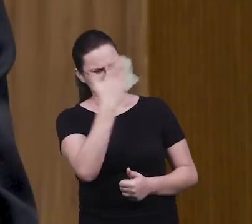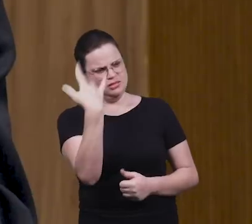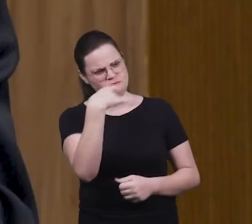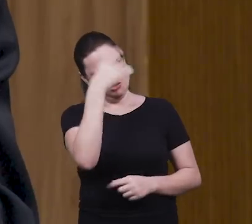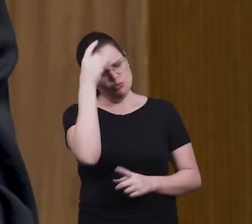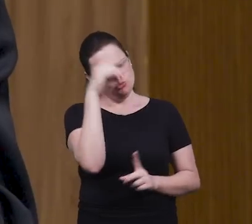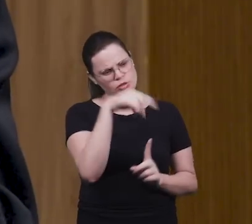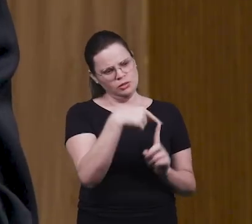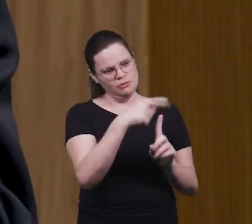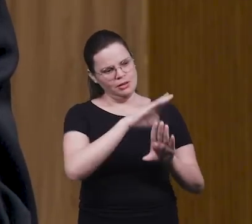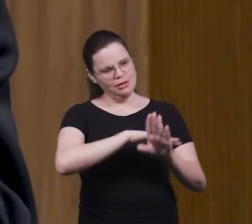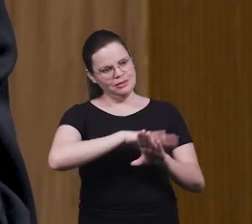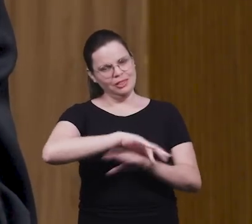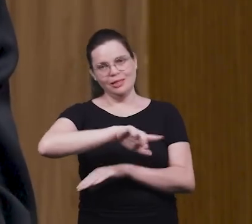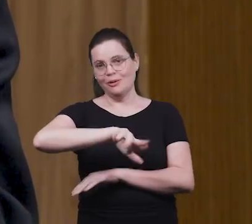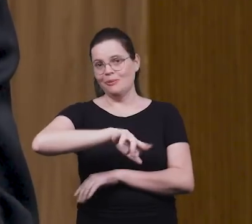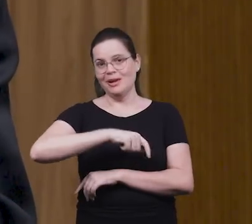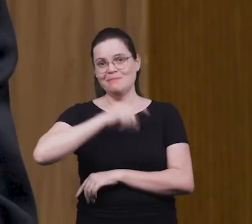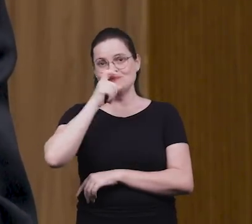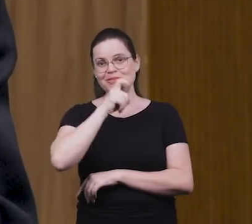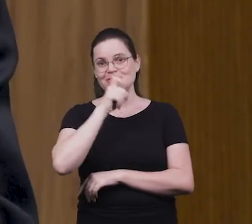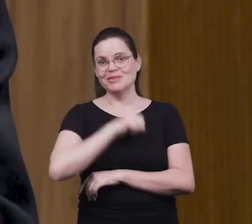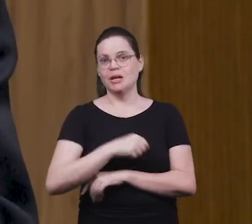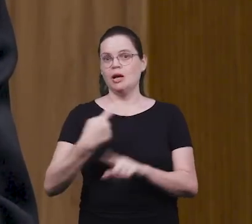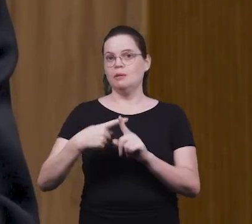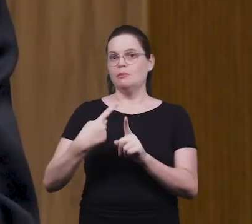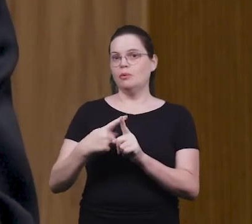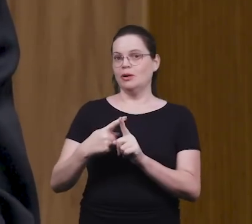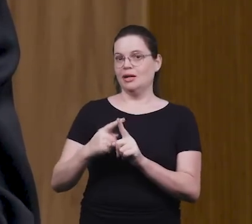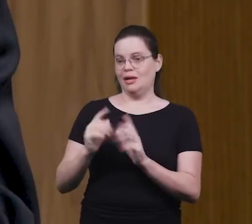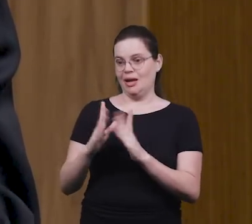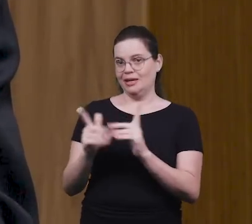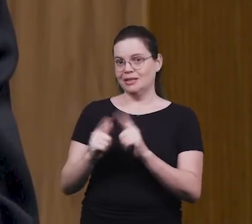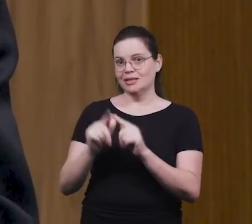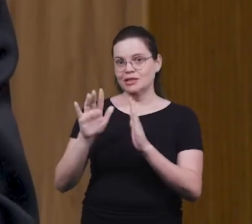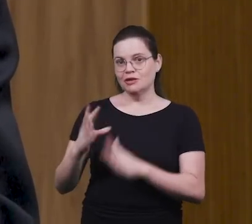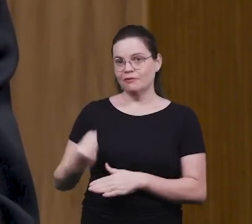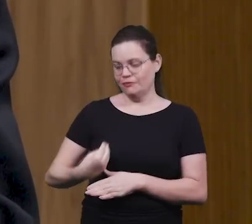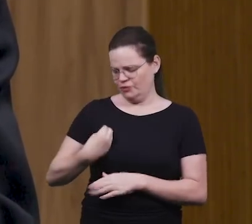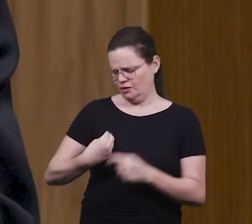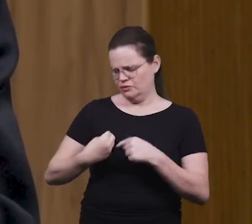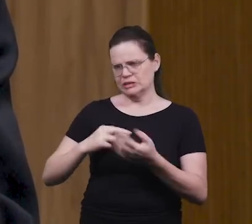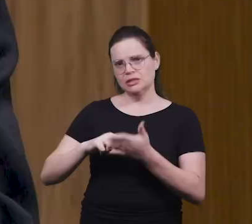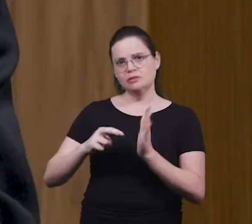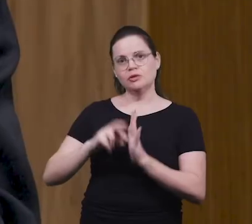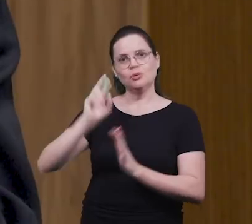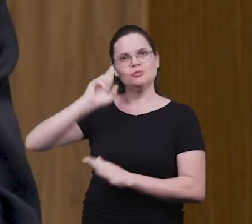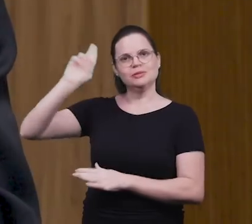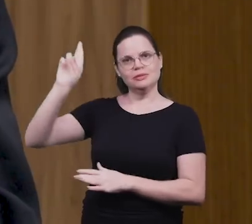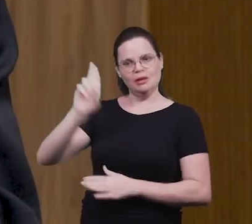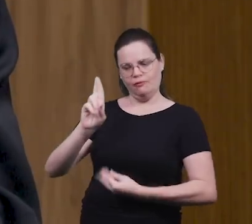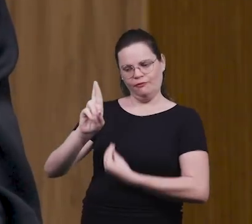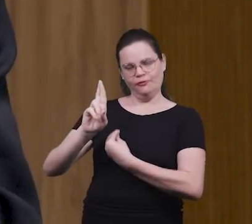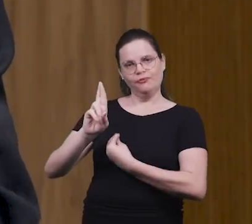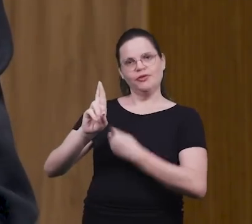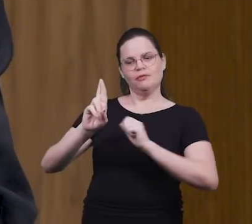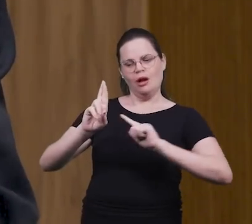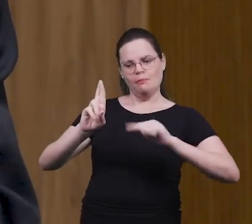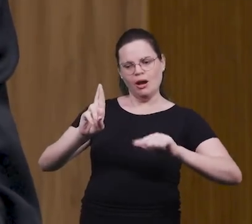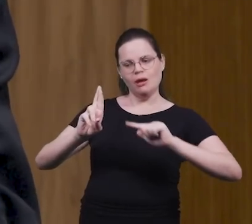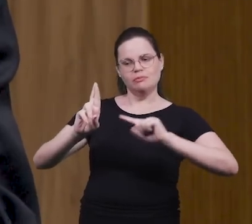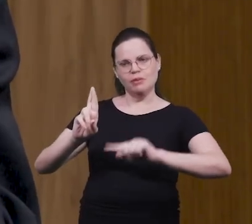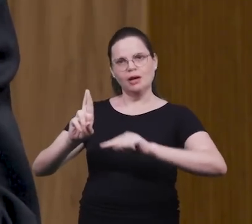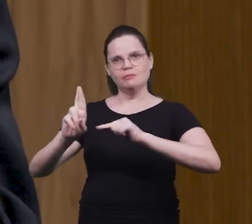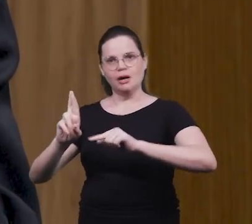morta. Viva por quê? A igreja viva é aquela que tem Jesus vivo, é aquela que Jesus fala no meio dela. Mas a igreja morta é aquela que